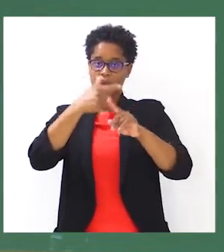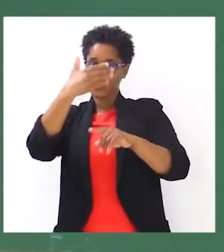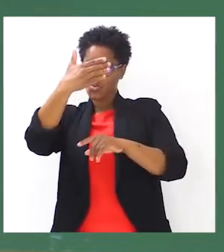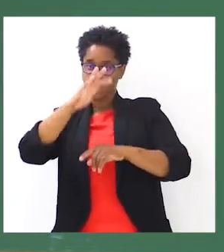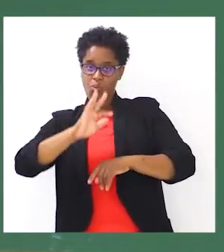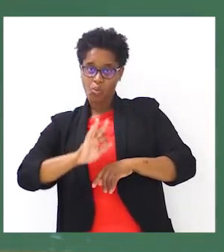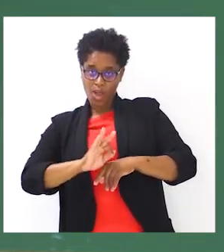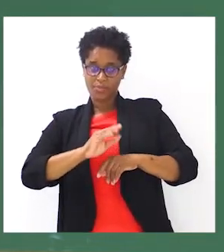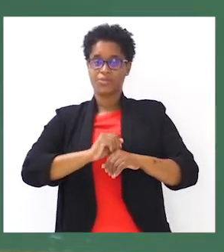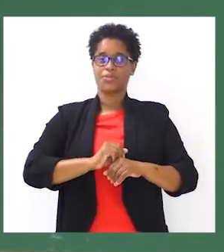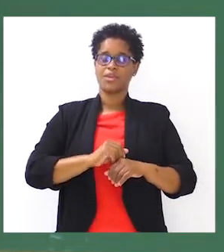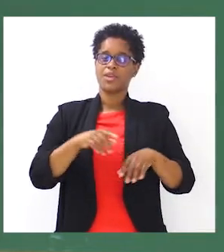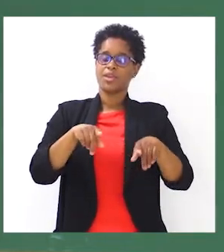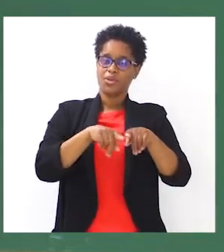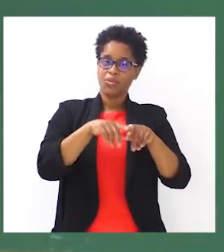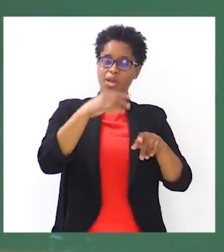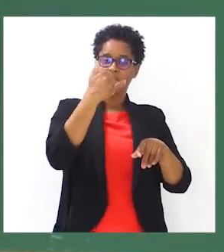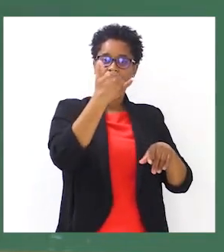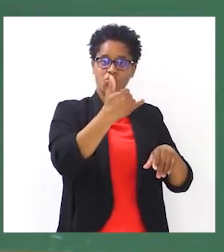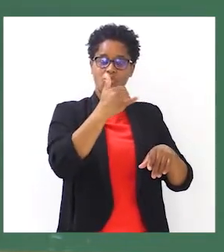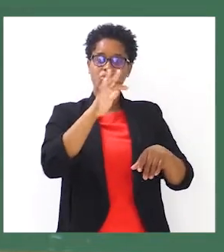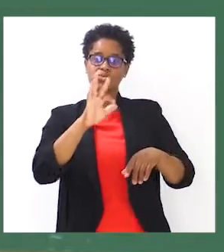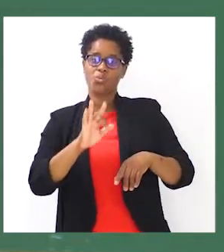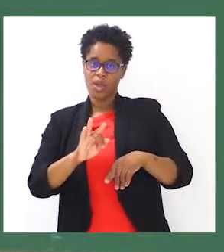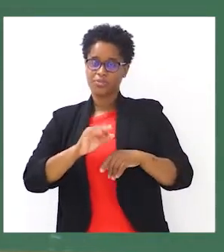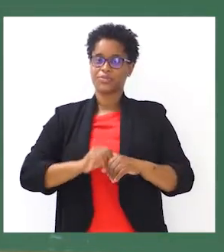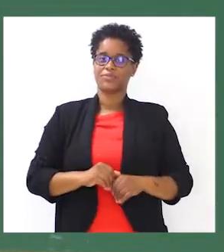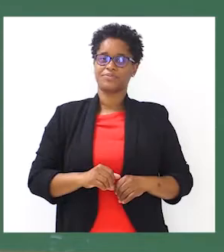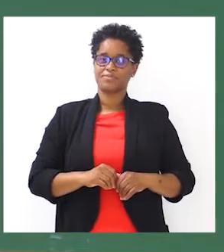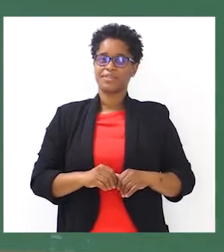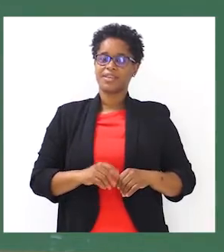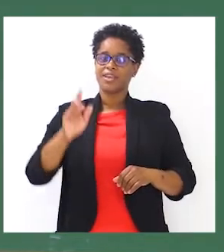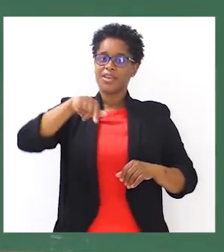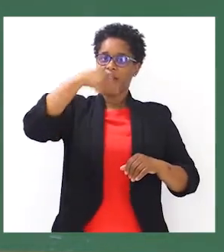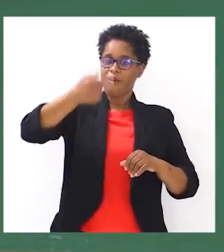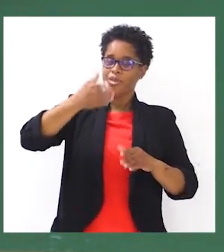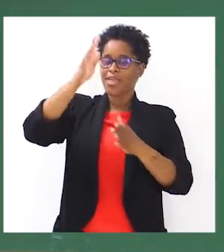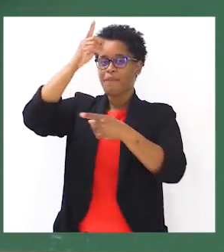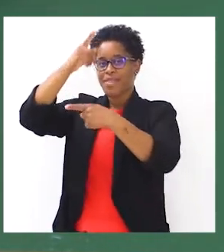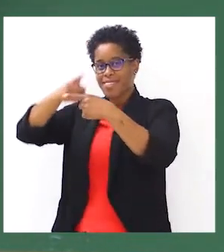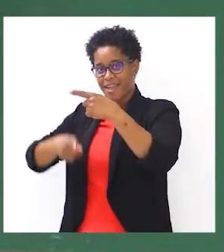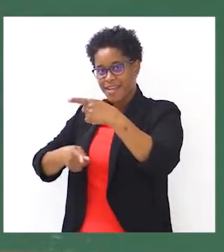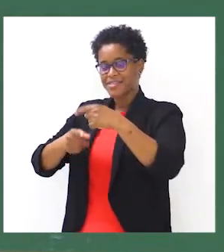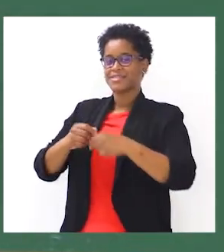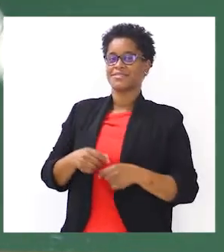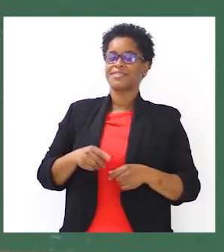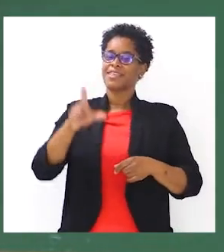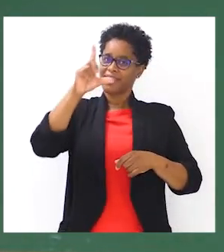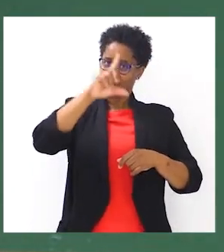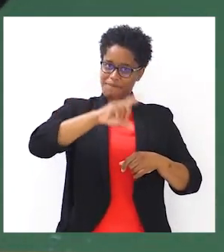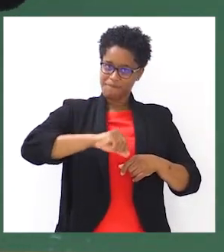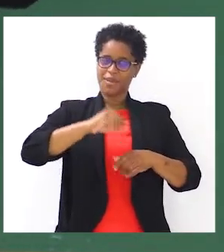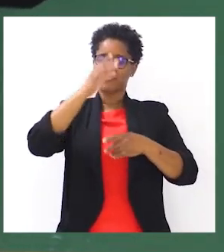1/4, 2 quartos. E a outra metade? Vamos